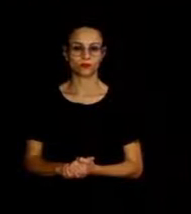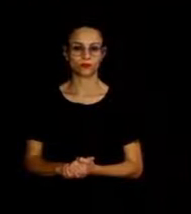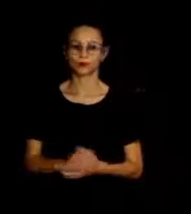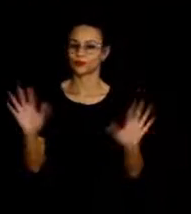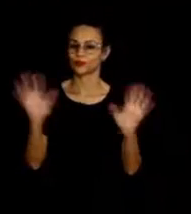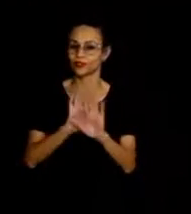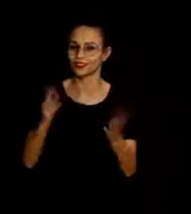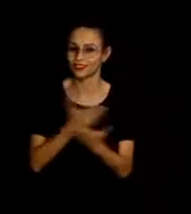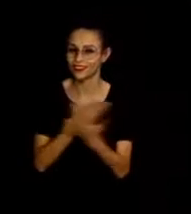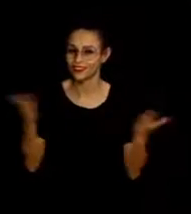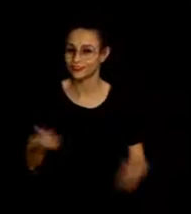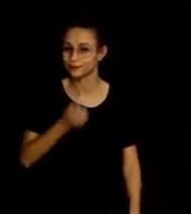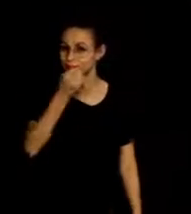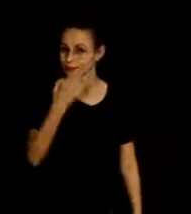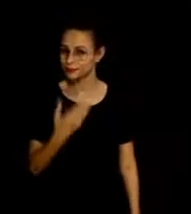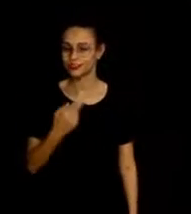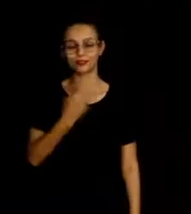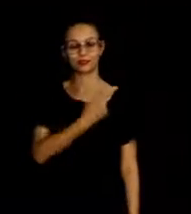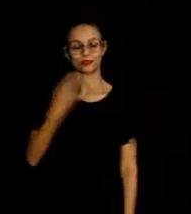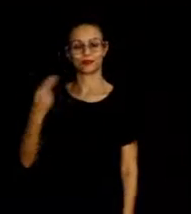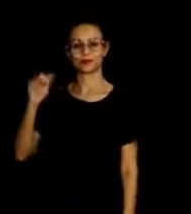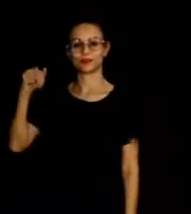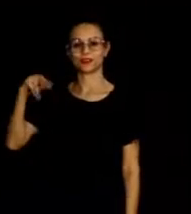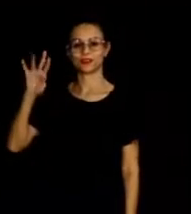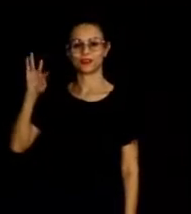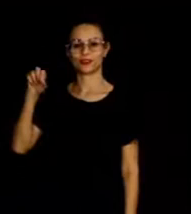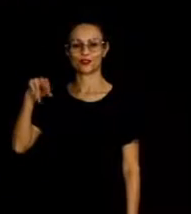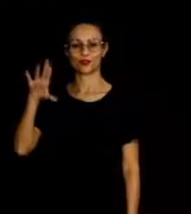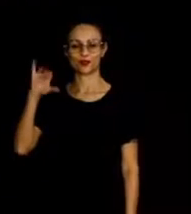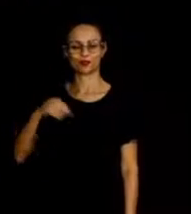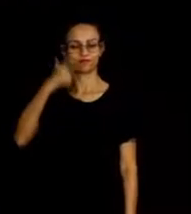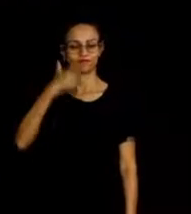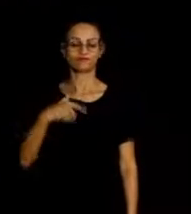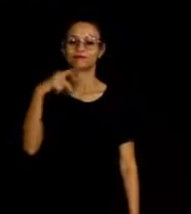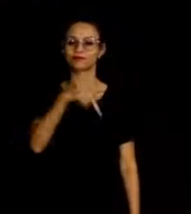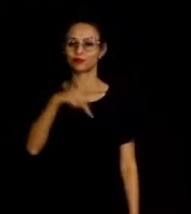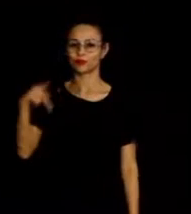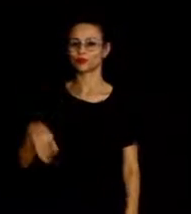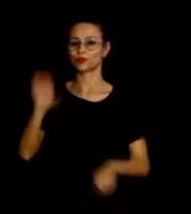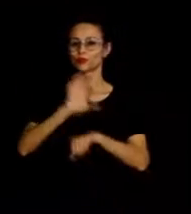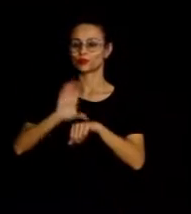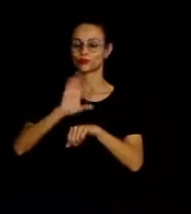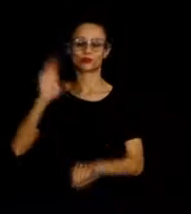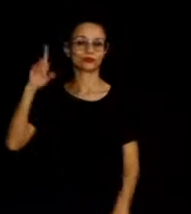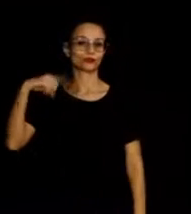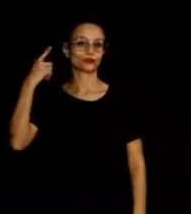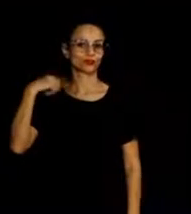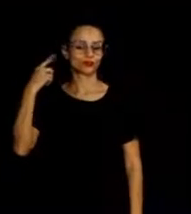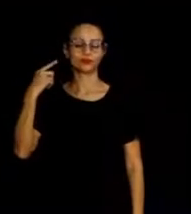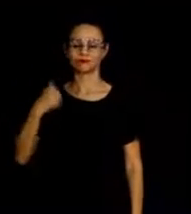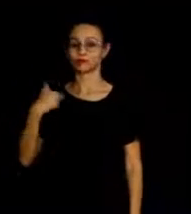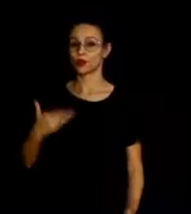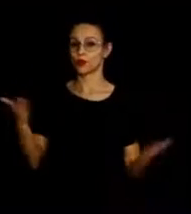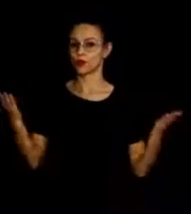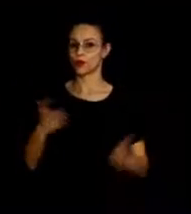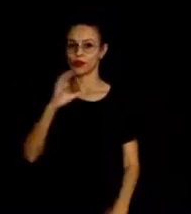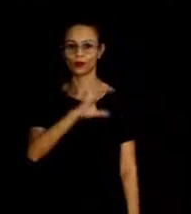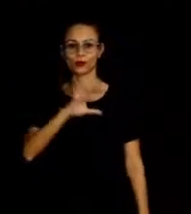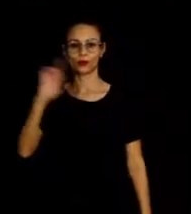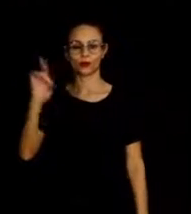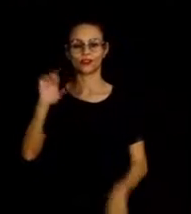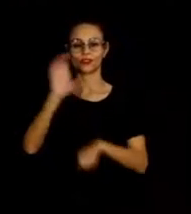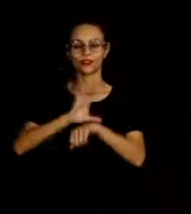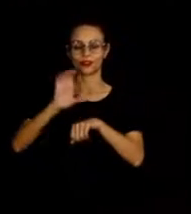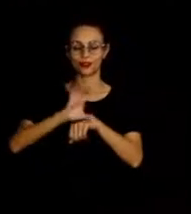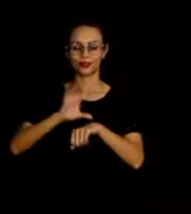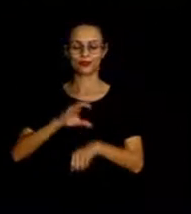o Olá pessoal tudo bem meu nome é Antonio kozikoski osso professor do curso de Direito Hoje Sou coordenador do curso